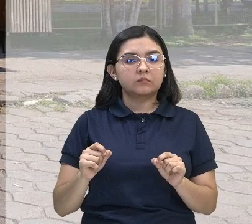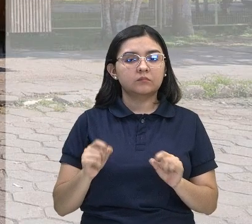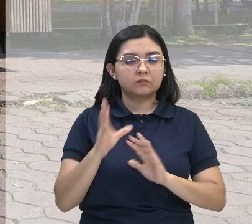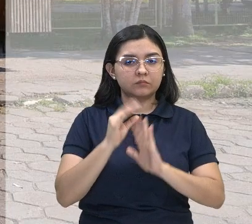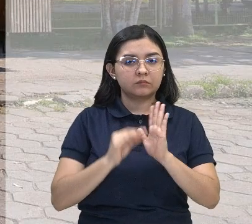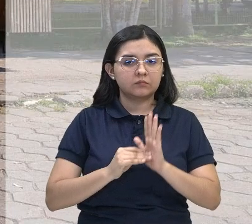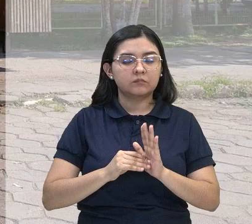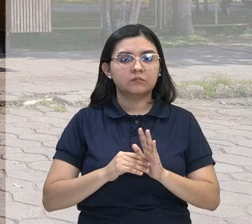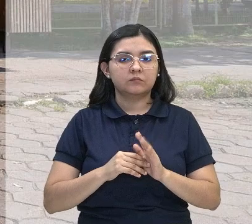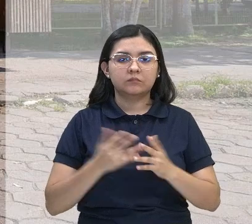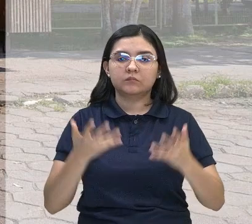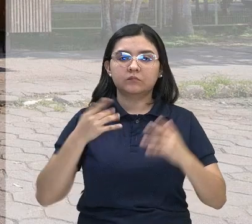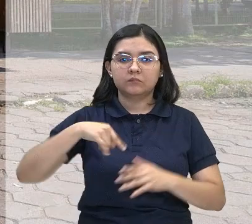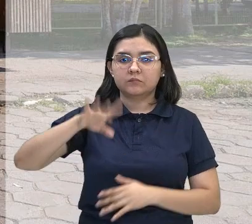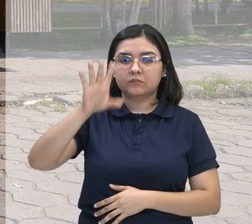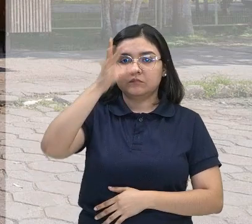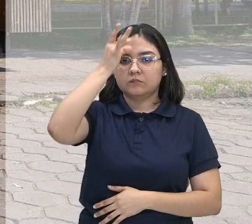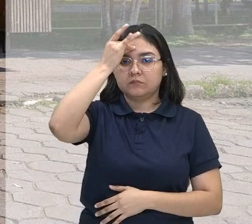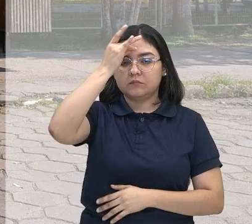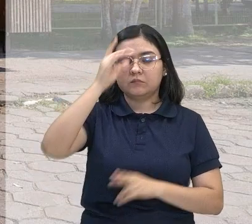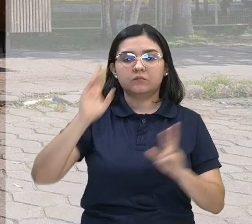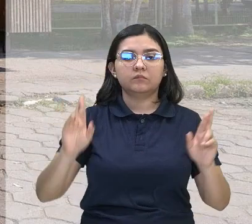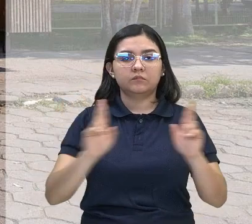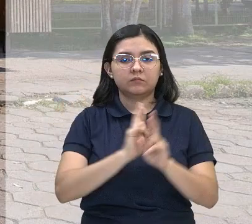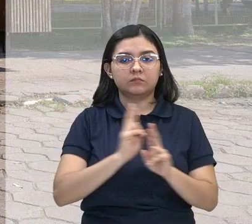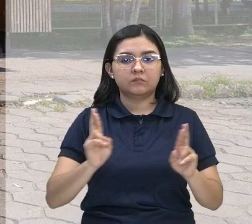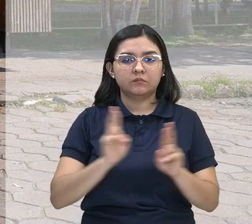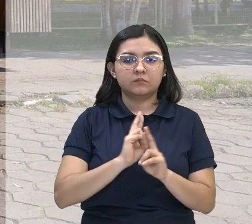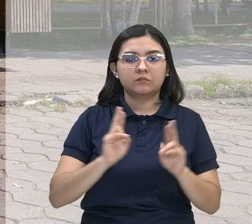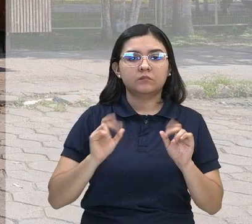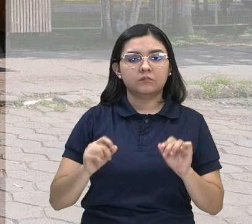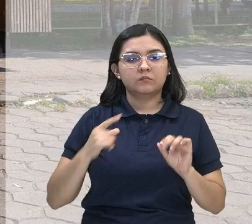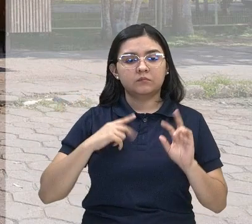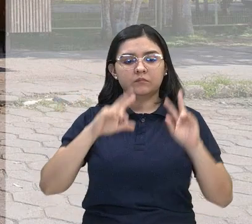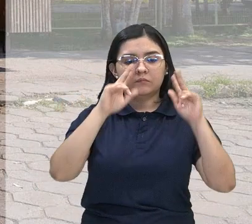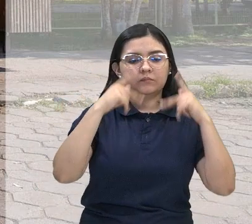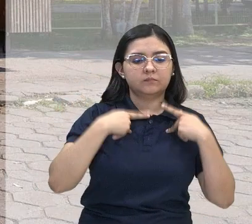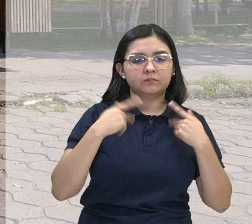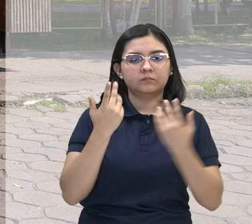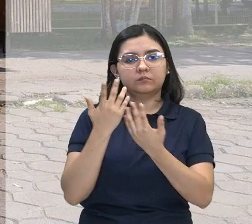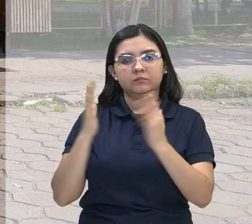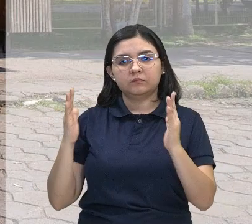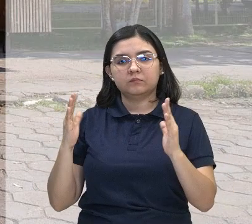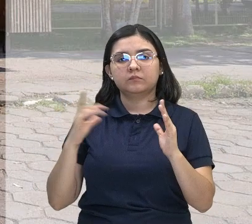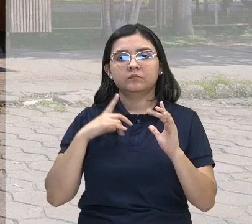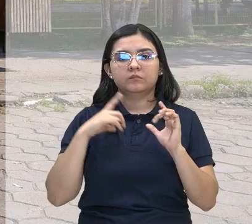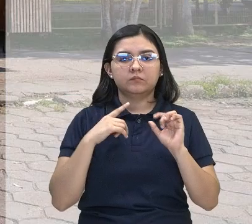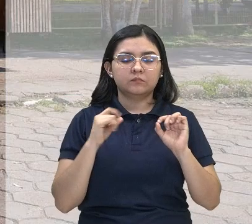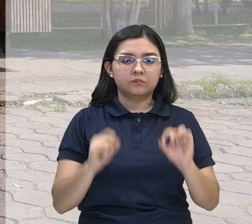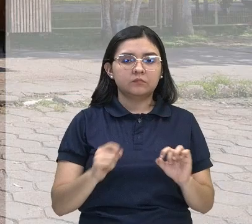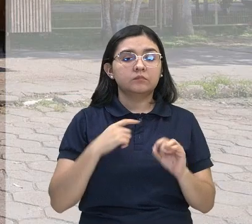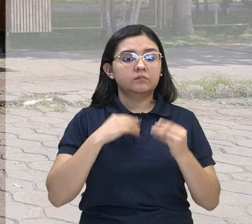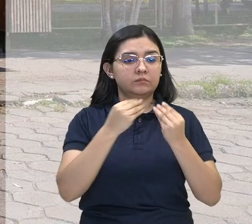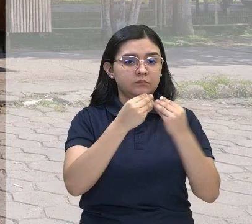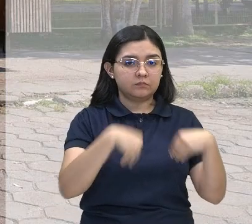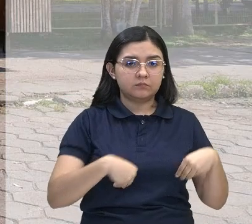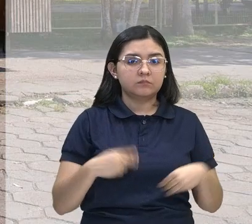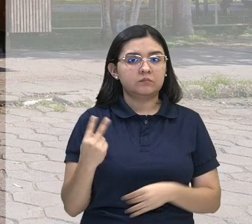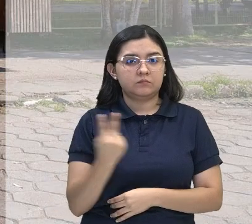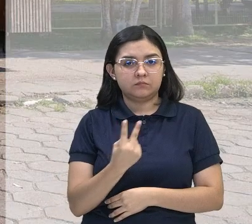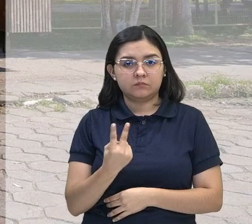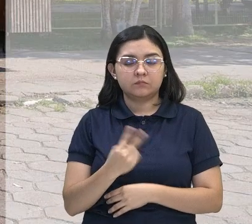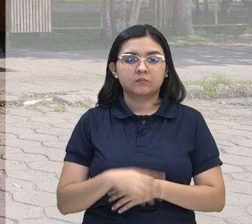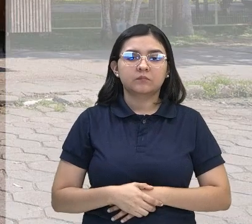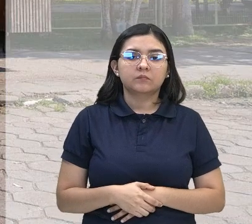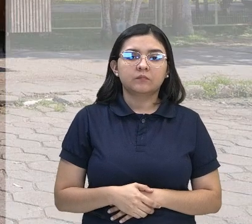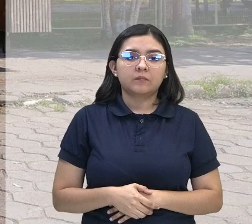que frisem, que essas relações entre homem e natureza tanto afetam um quanto afetam